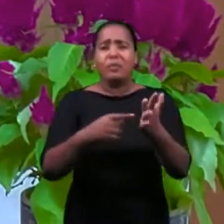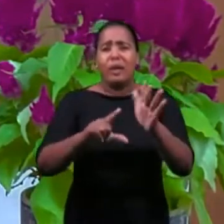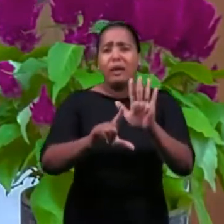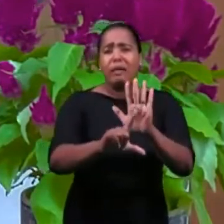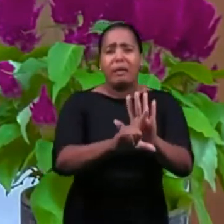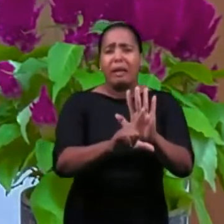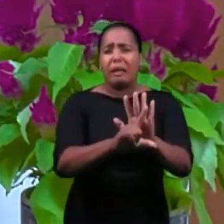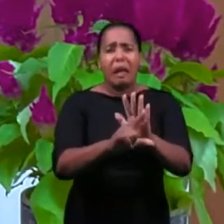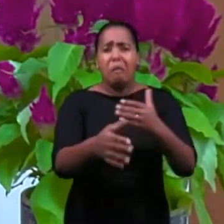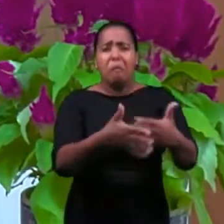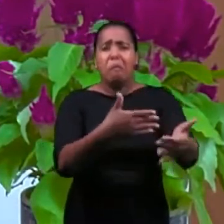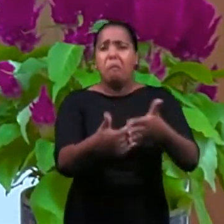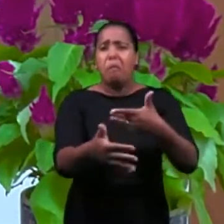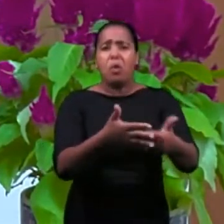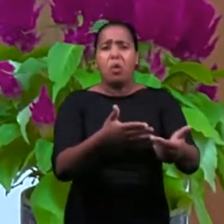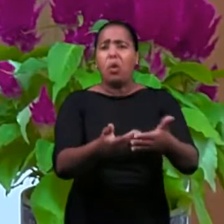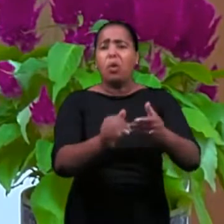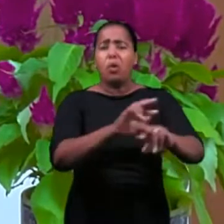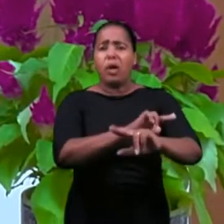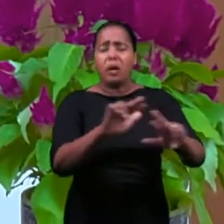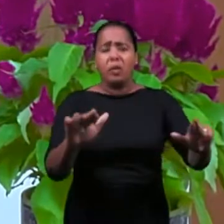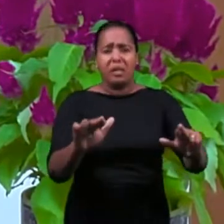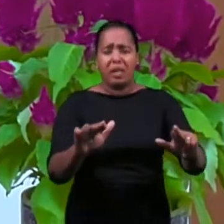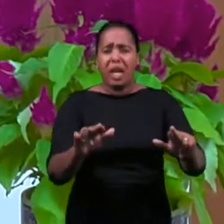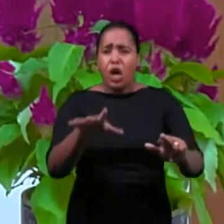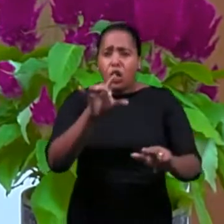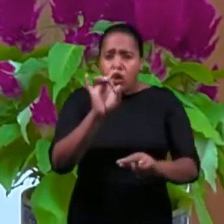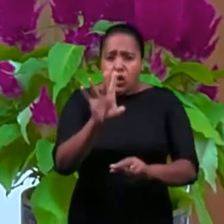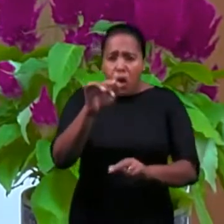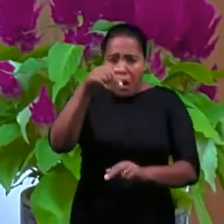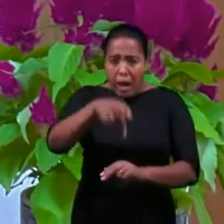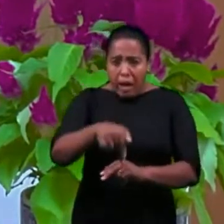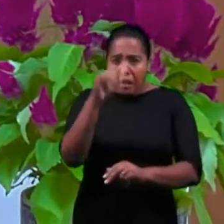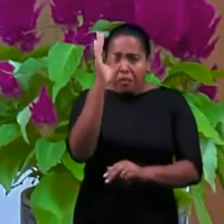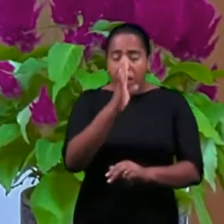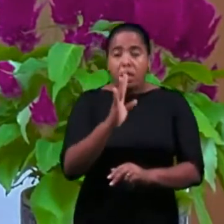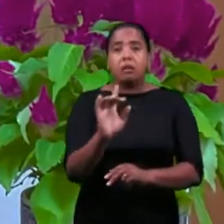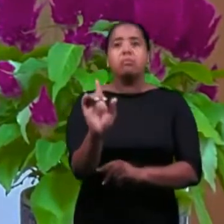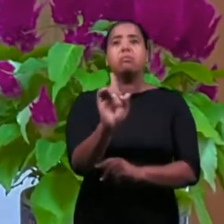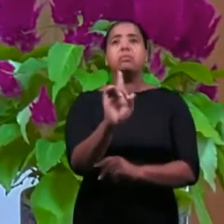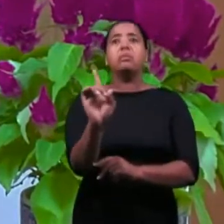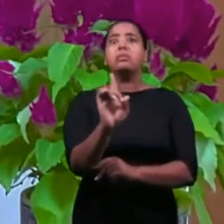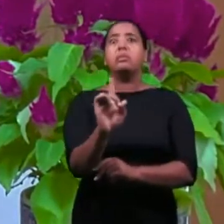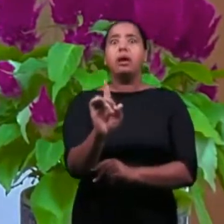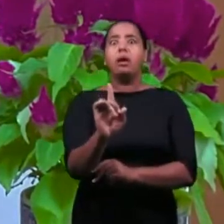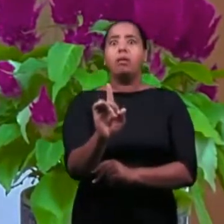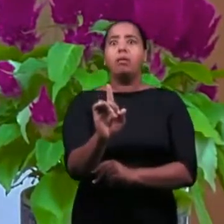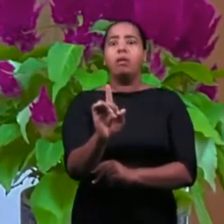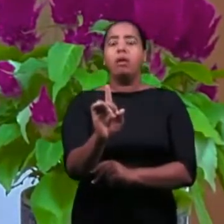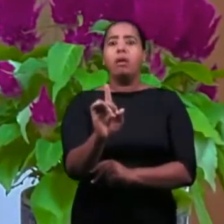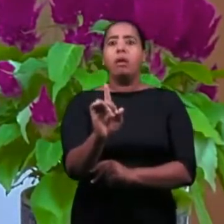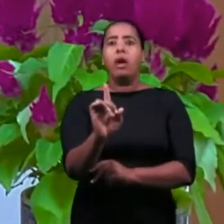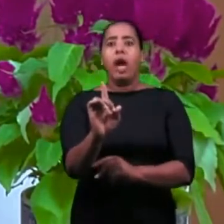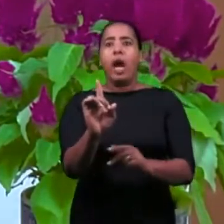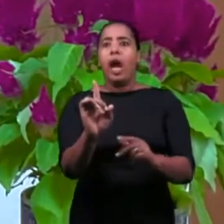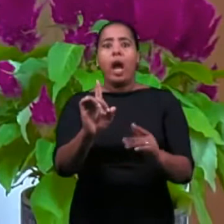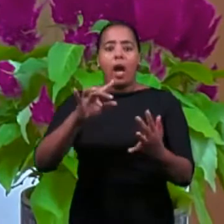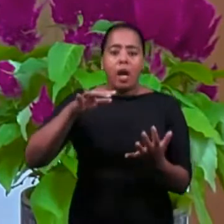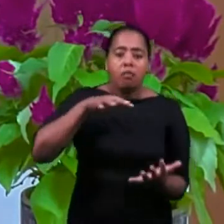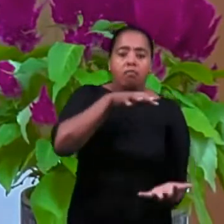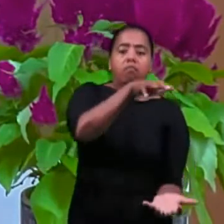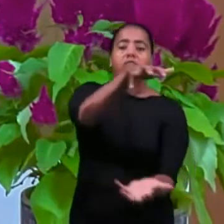que seja. Isto não é aqui no Brasil. Nós estamos falando, é um mal que existe no mundo